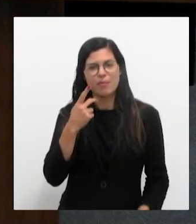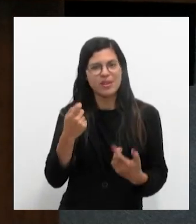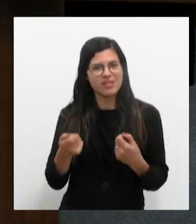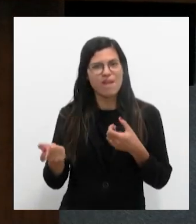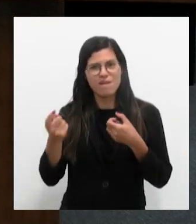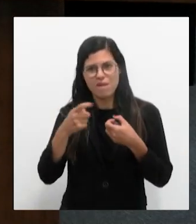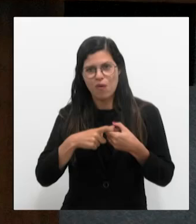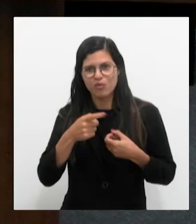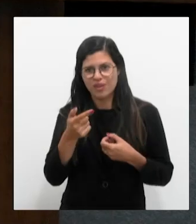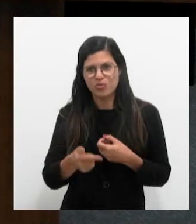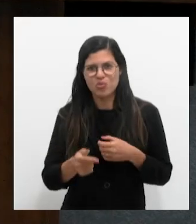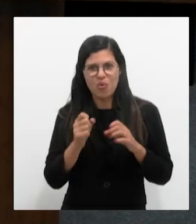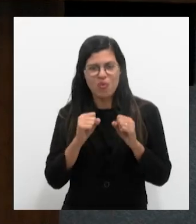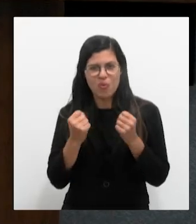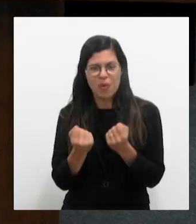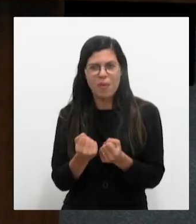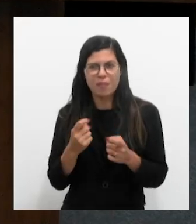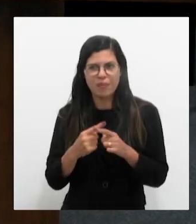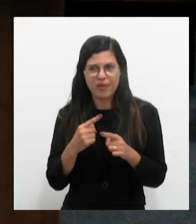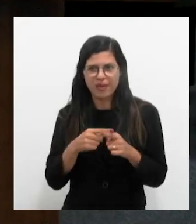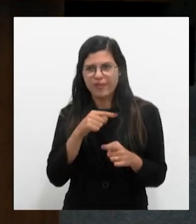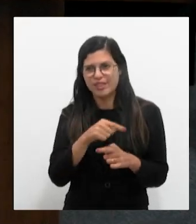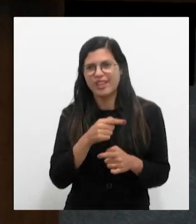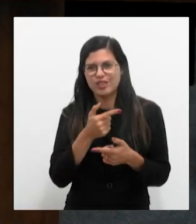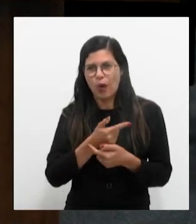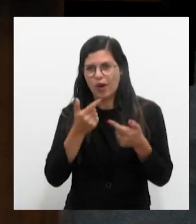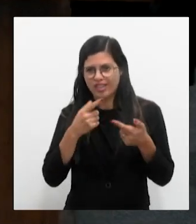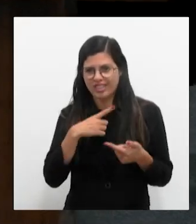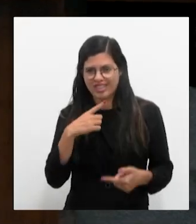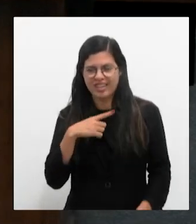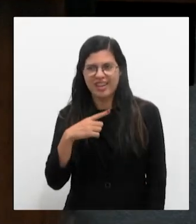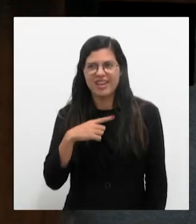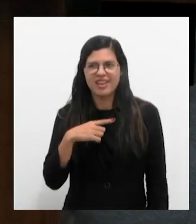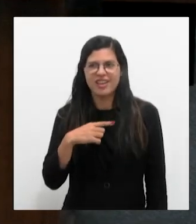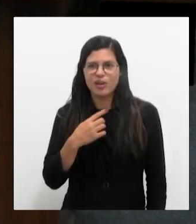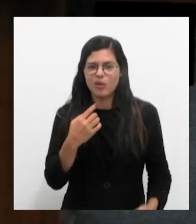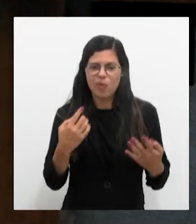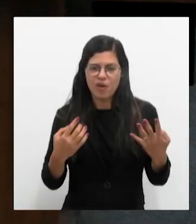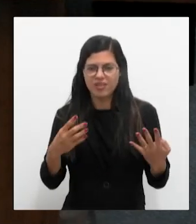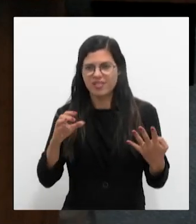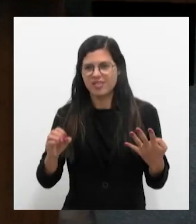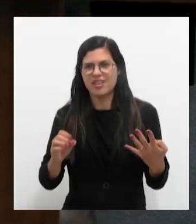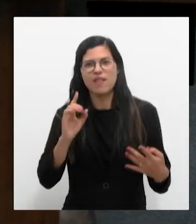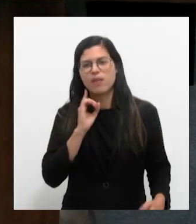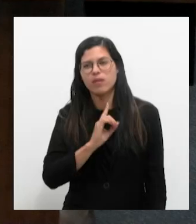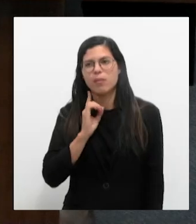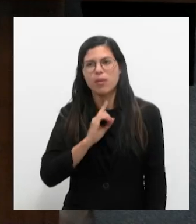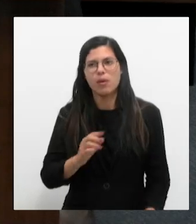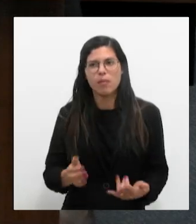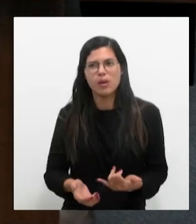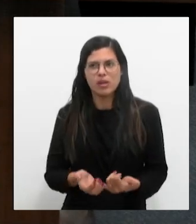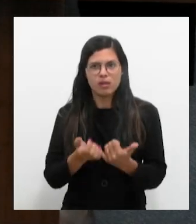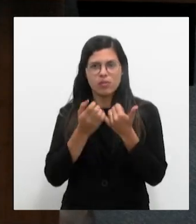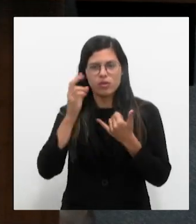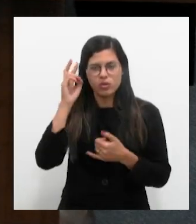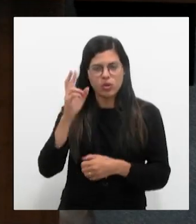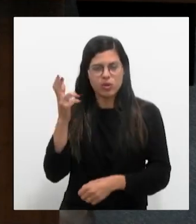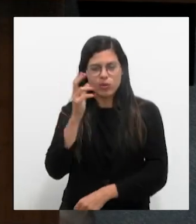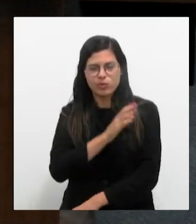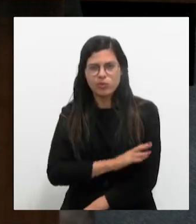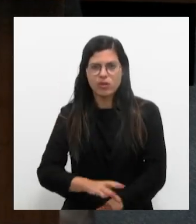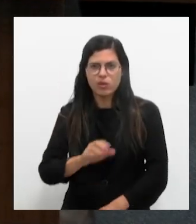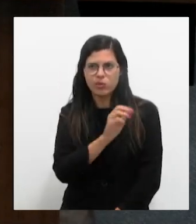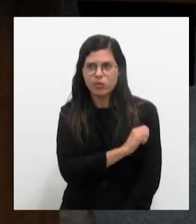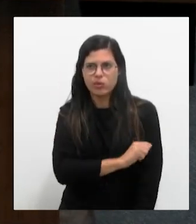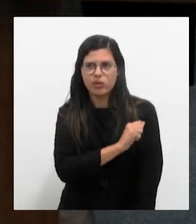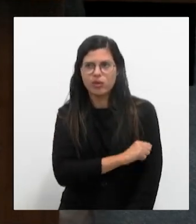aqui, porque você é pé quente. Foi 4-0. Então, está aqui. Flamengo patrimônio histórico e cultural do Rio de